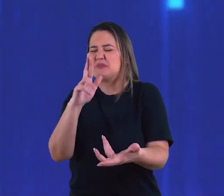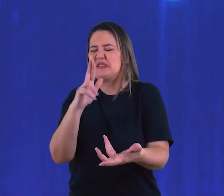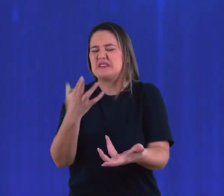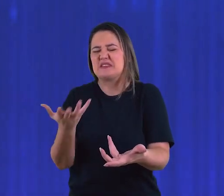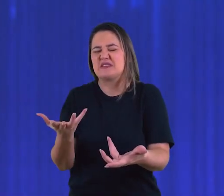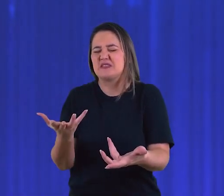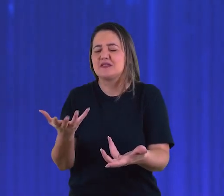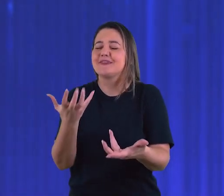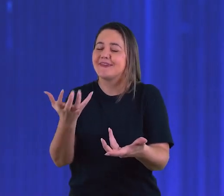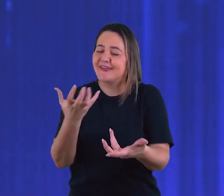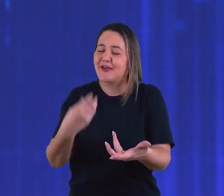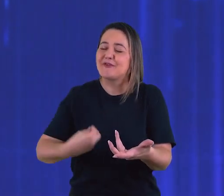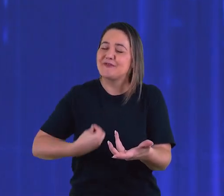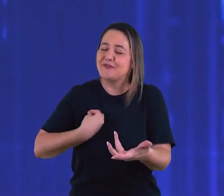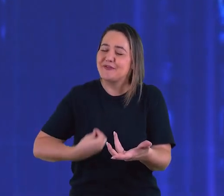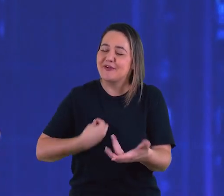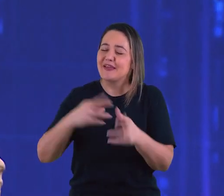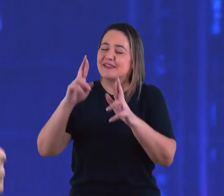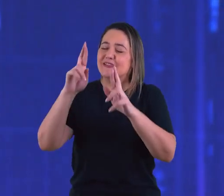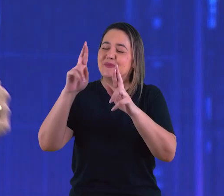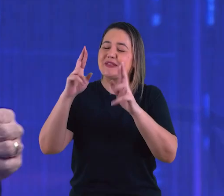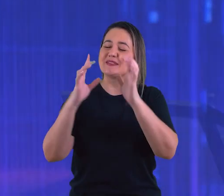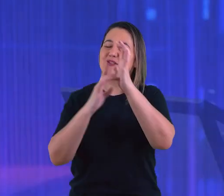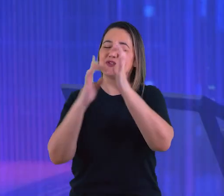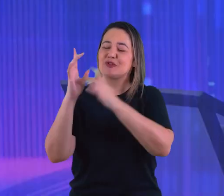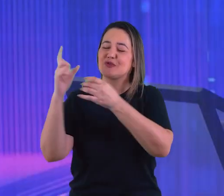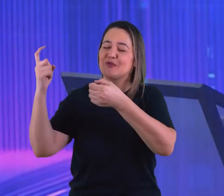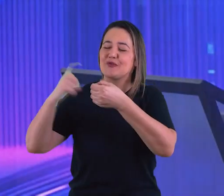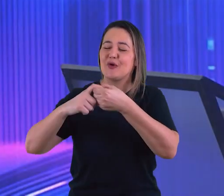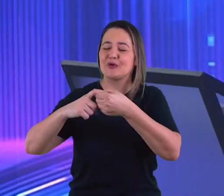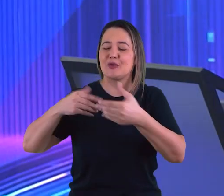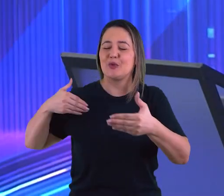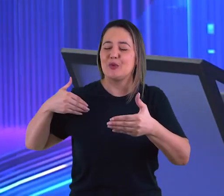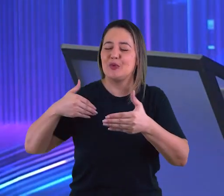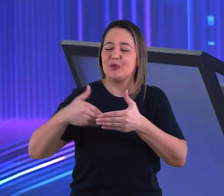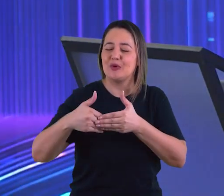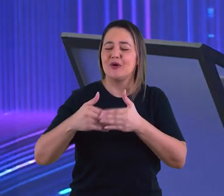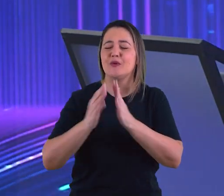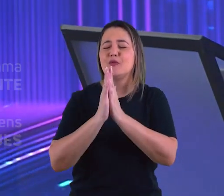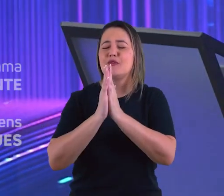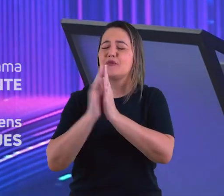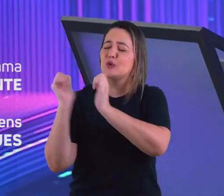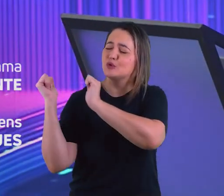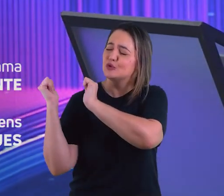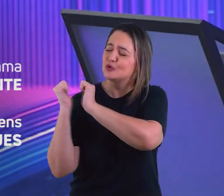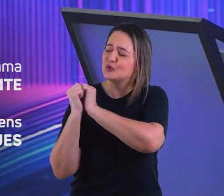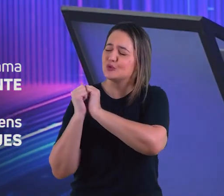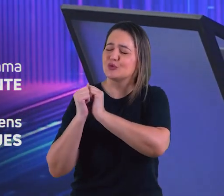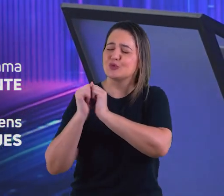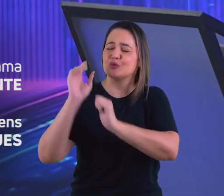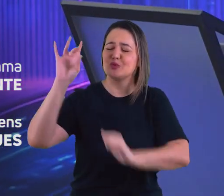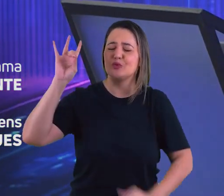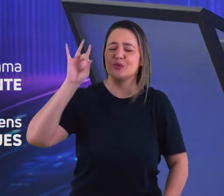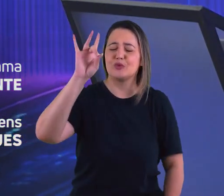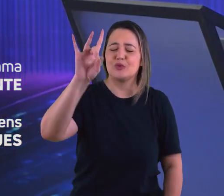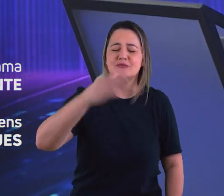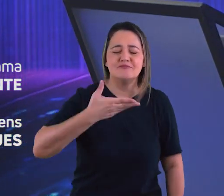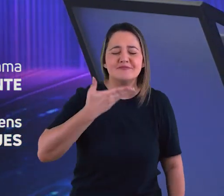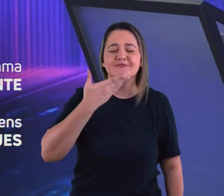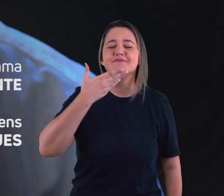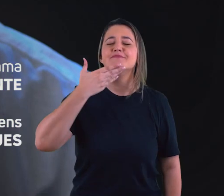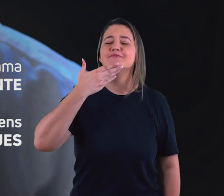esperança, mas queremos viver na esperança da Tua breve volta. Por isso, coloca-se ao nosso lado nesse momento,